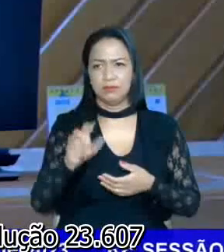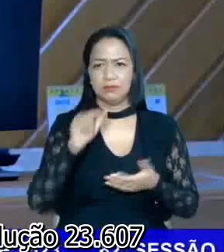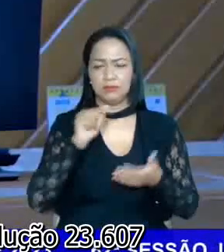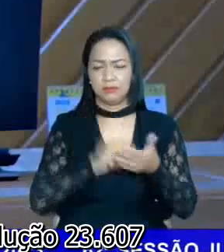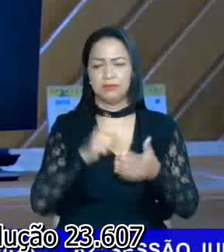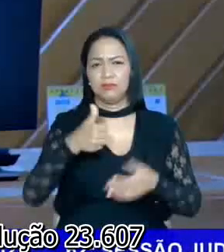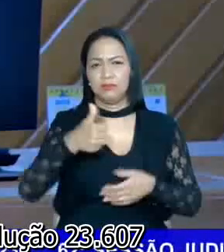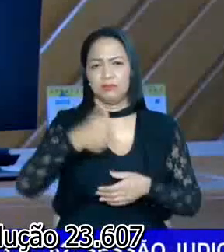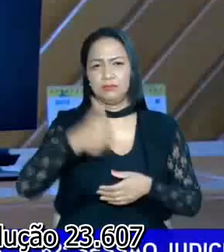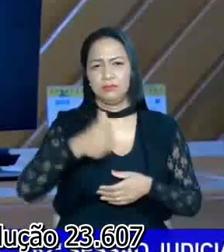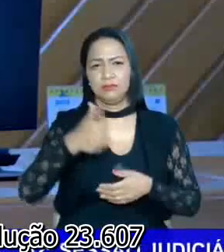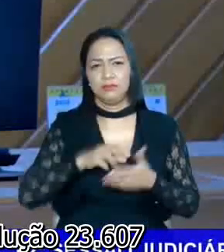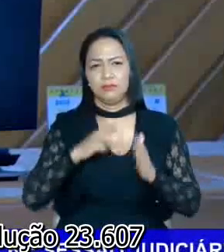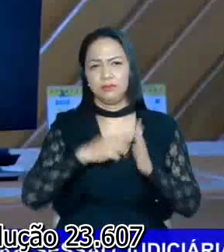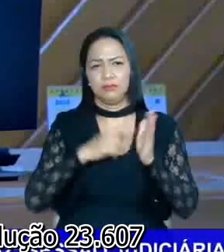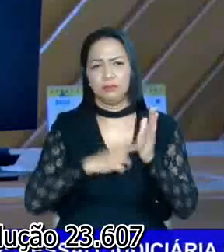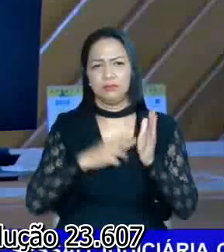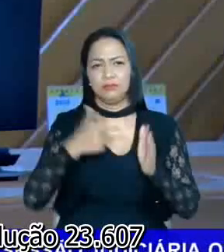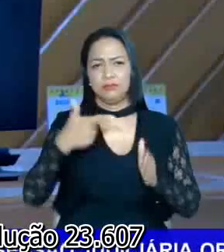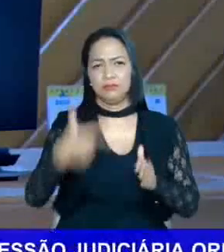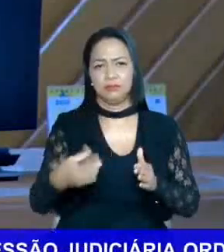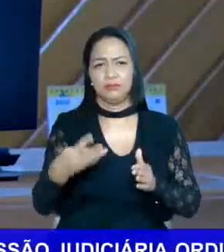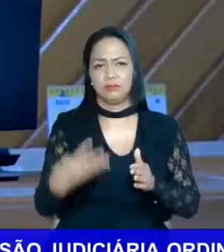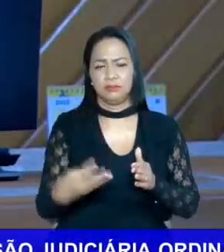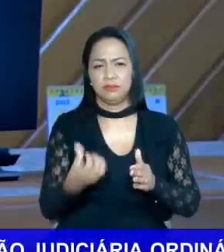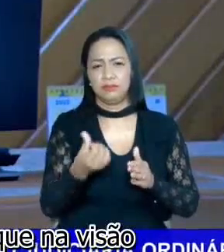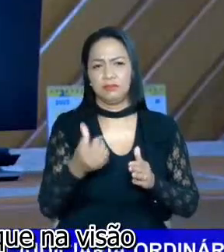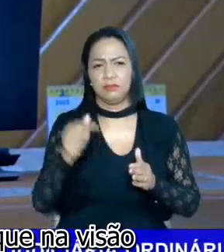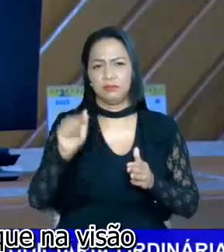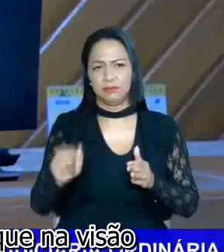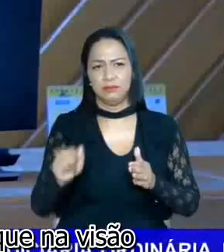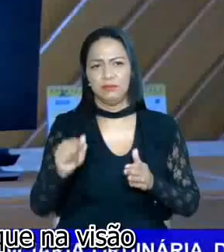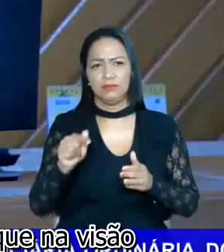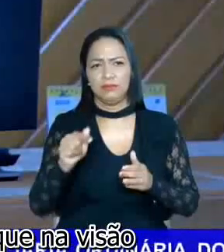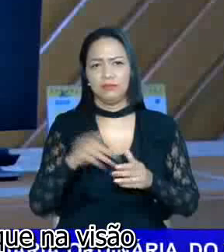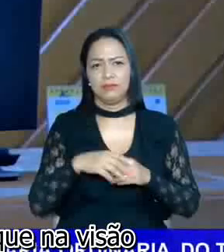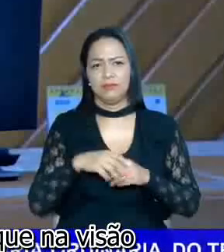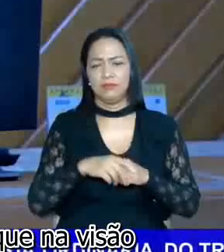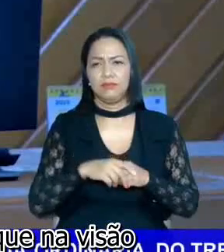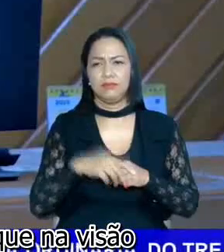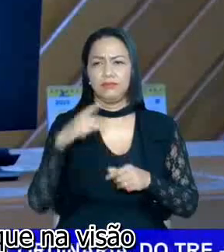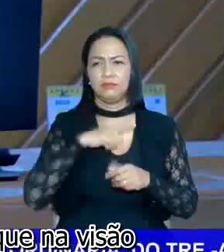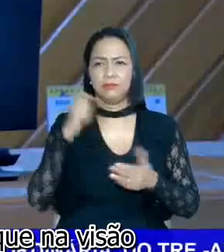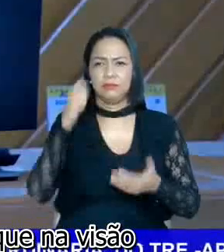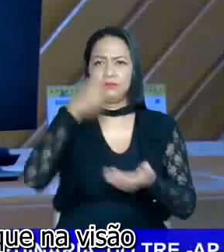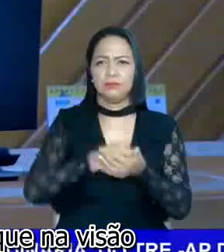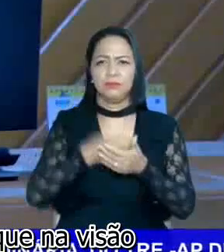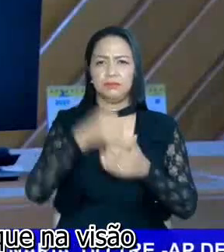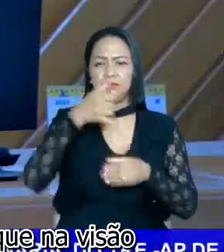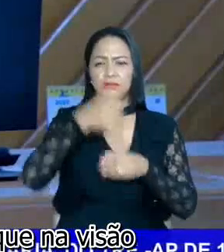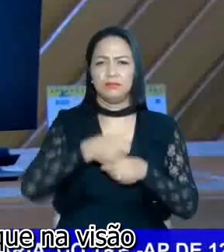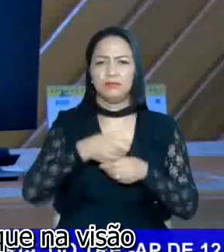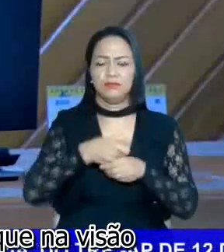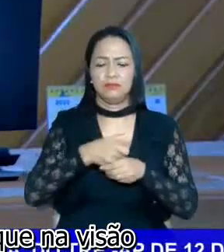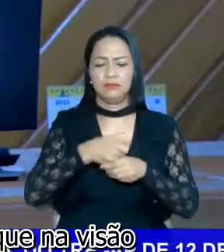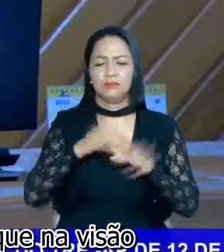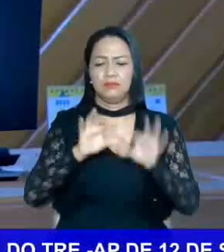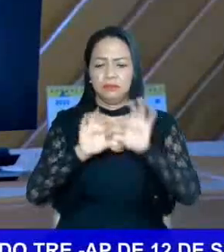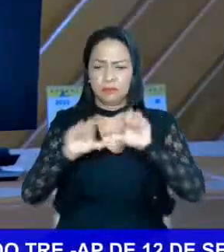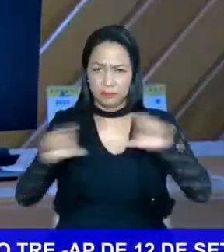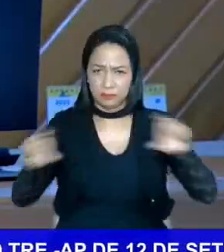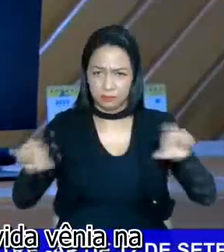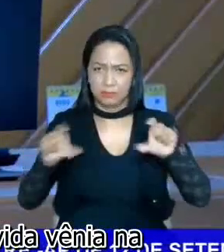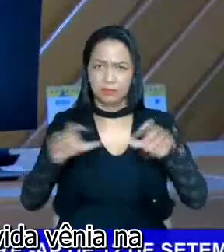parágrafo 1º da Resolução 23.607, no que tange ao gasto com combustível com tickets, que na